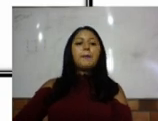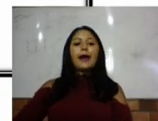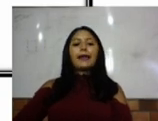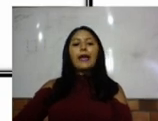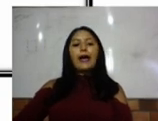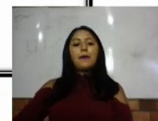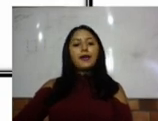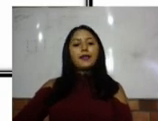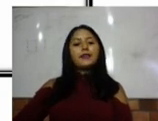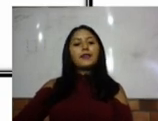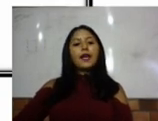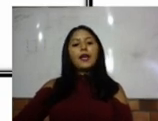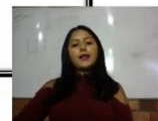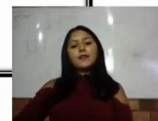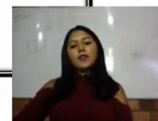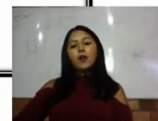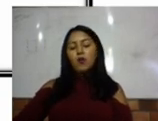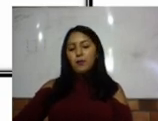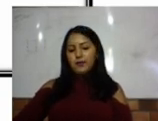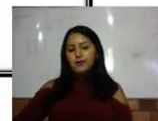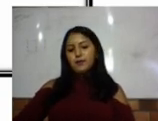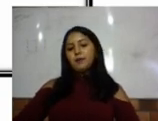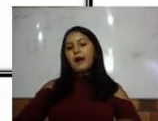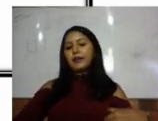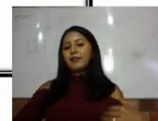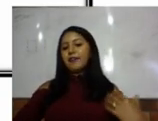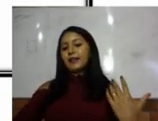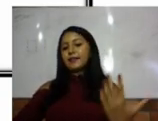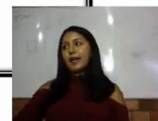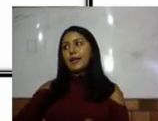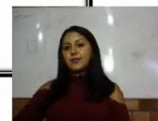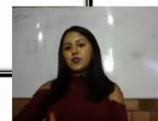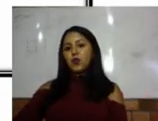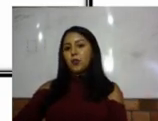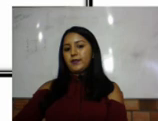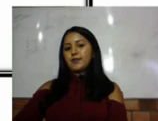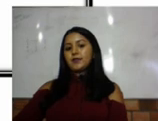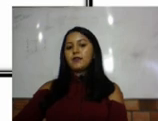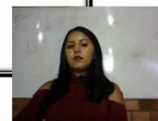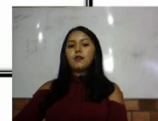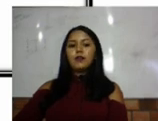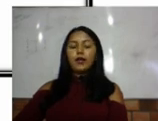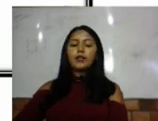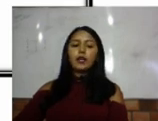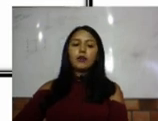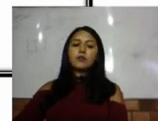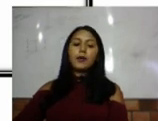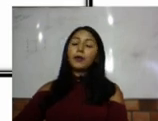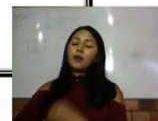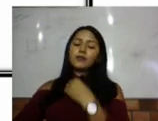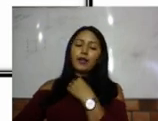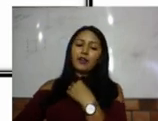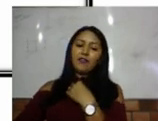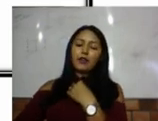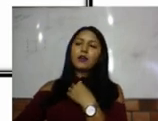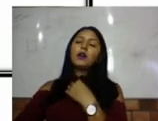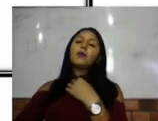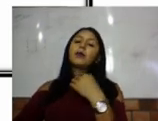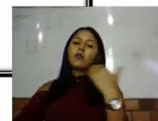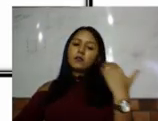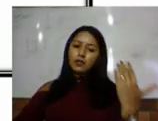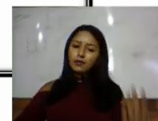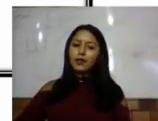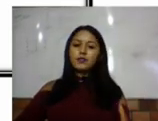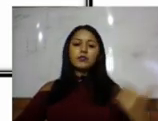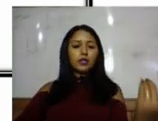quando eu digo assim maria ávila três idiomas maria fala três idiomas né então eu sei o que que eu sei que